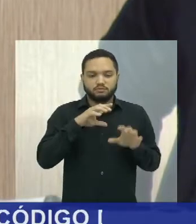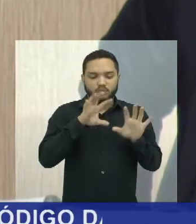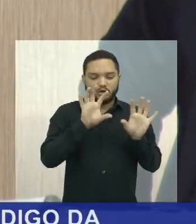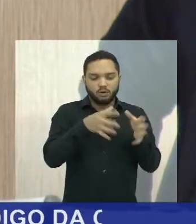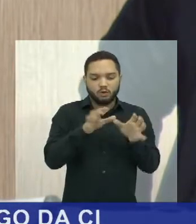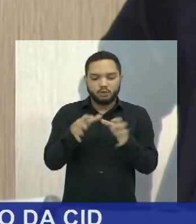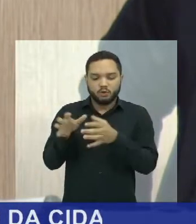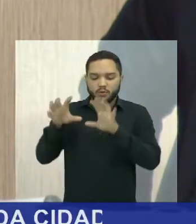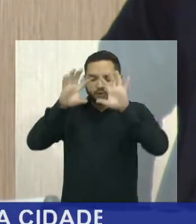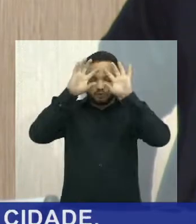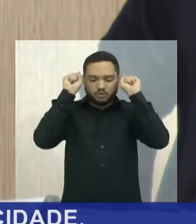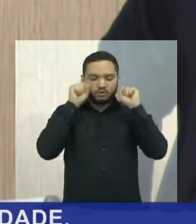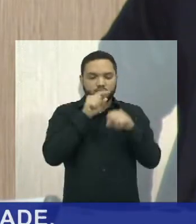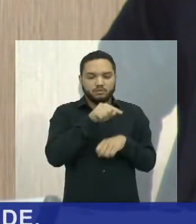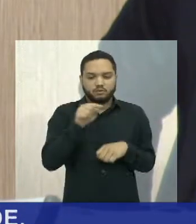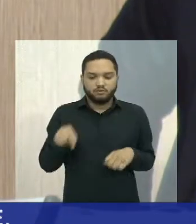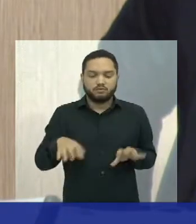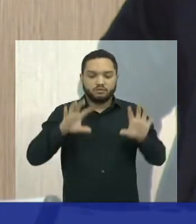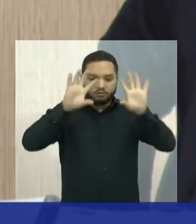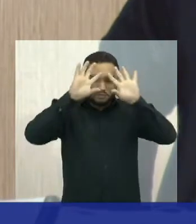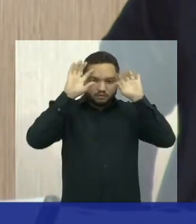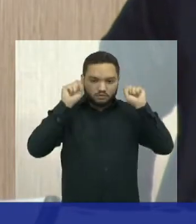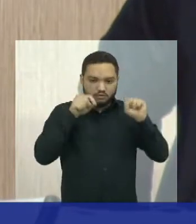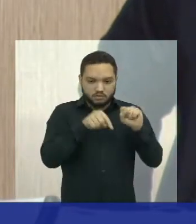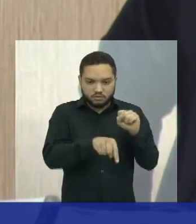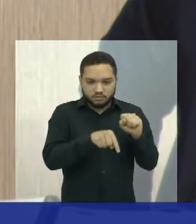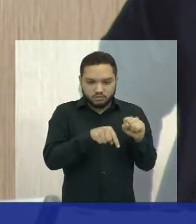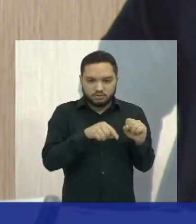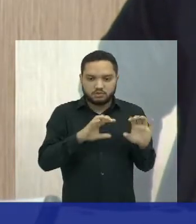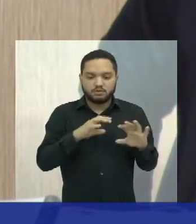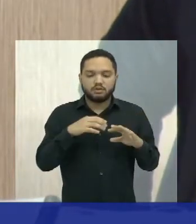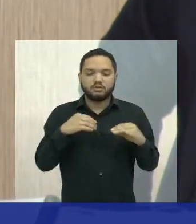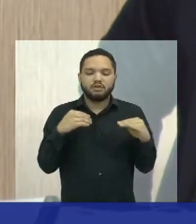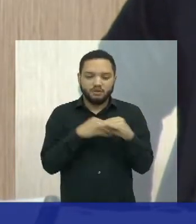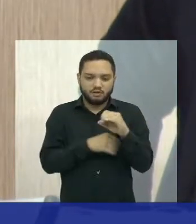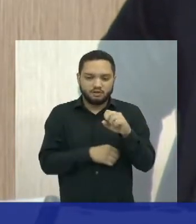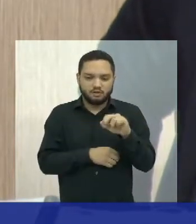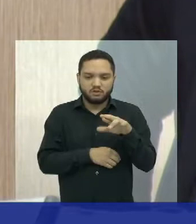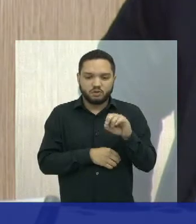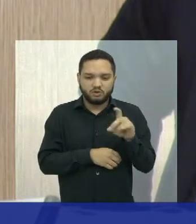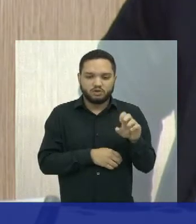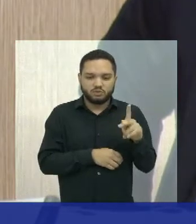gestores. O Conselho Gestor da Operação Urbana da Osório de Paiva